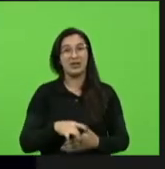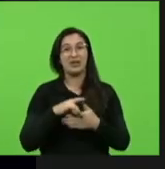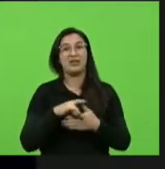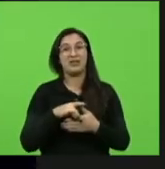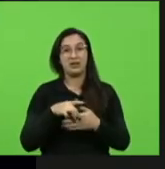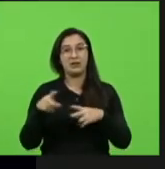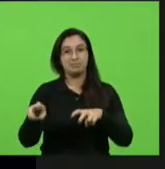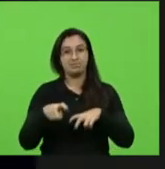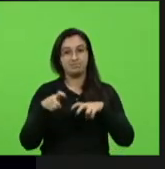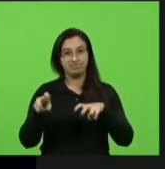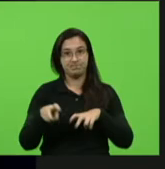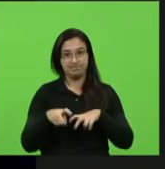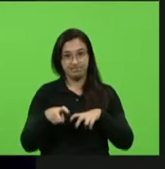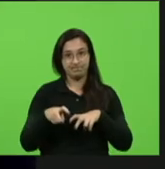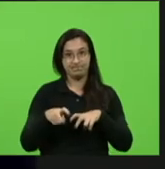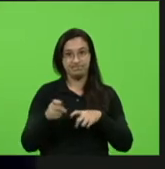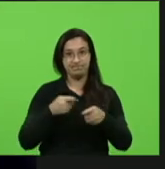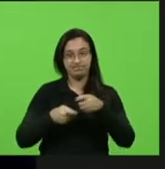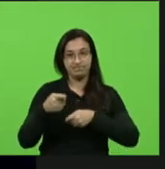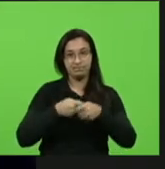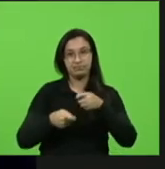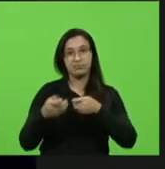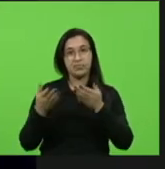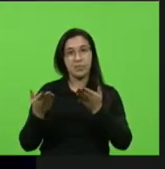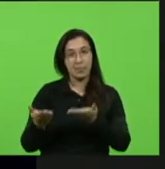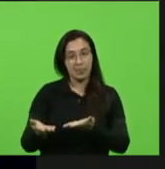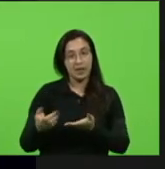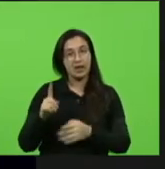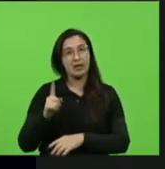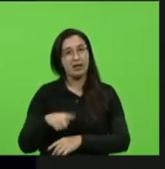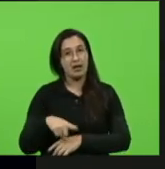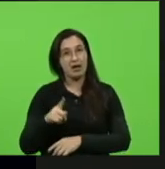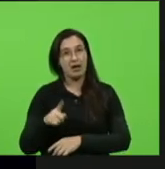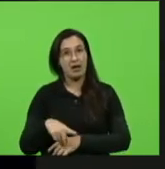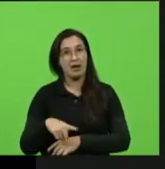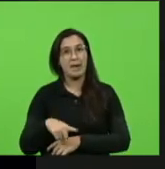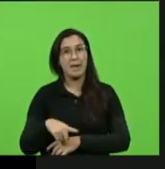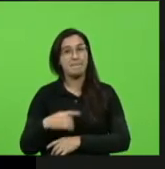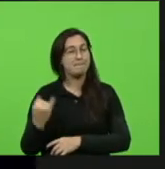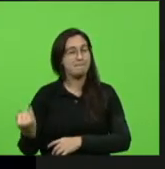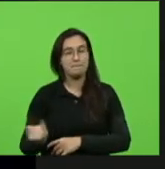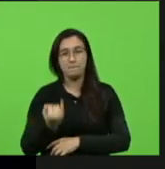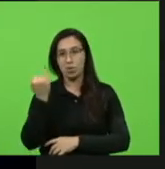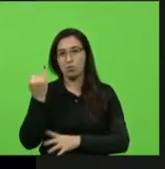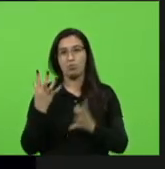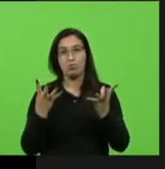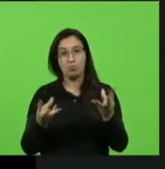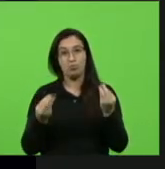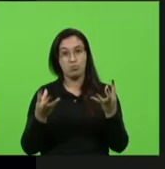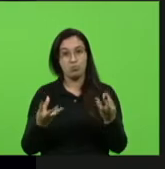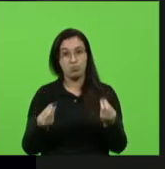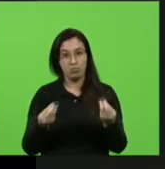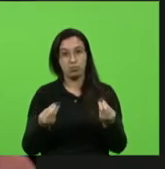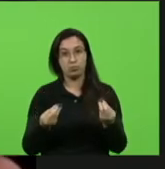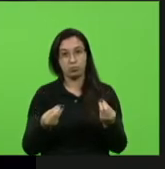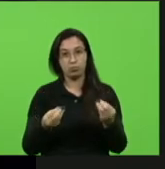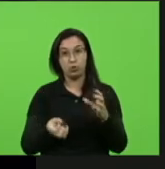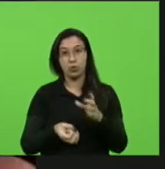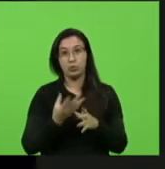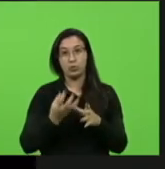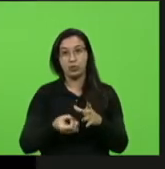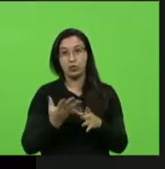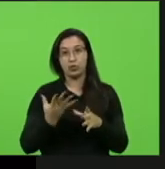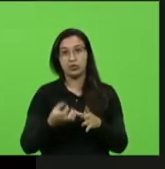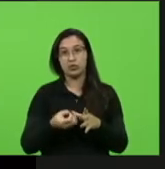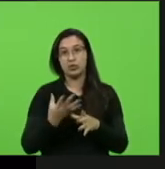agronegócio. Dr. Felipe Luz foi uma pessoa importantíssima para a produção de aves